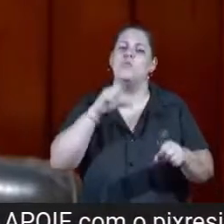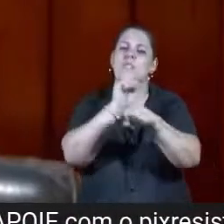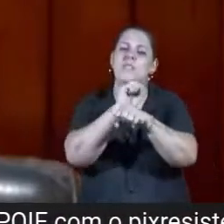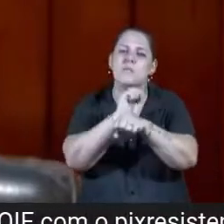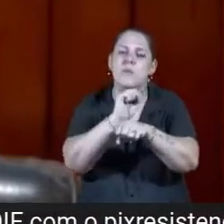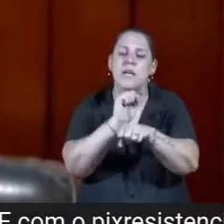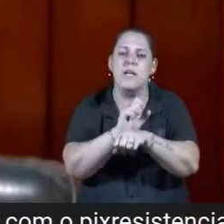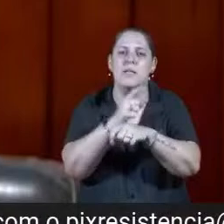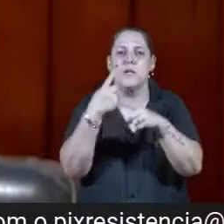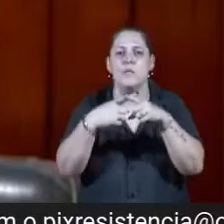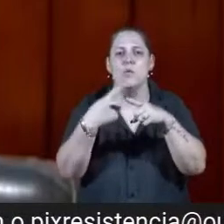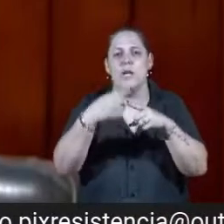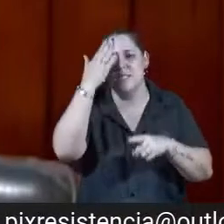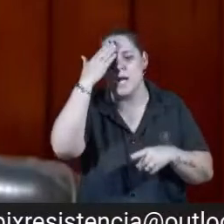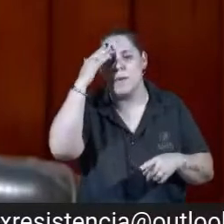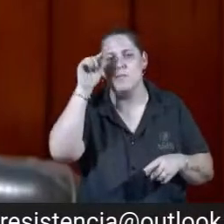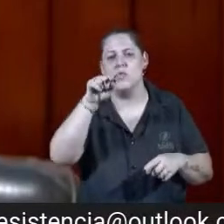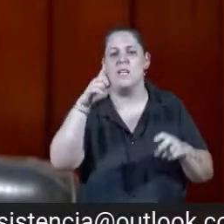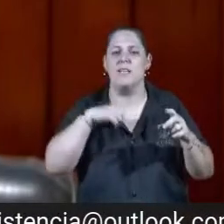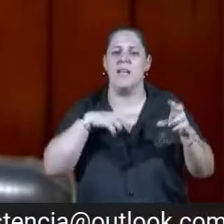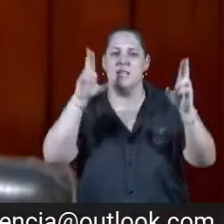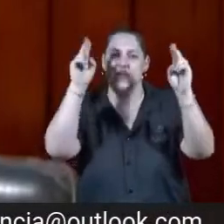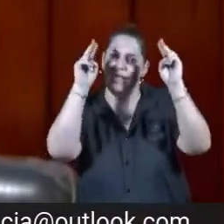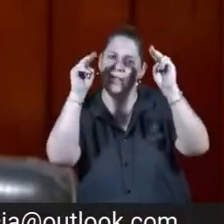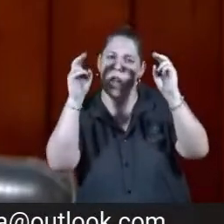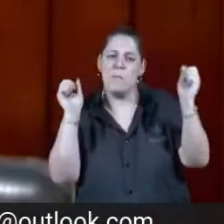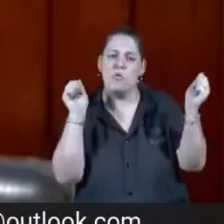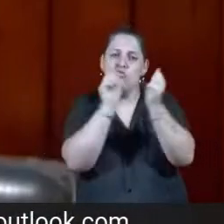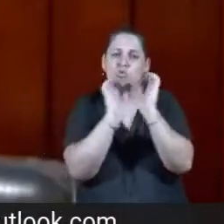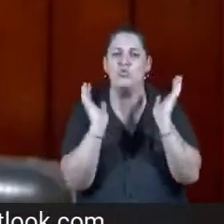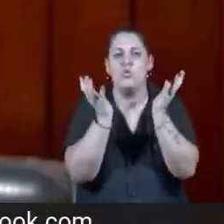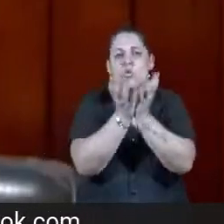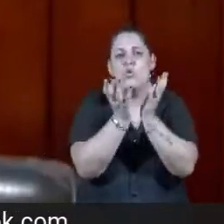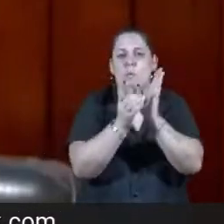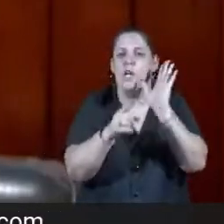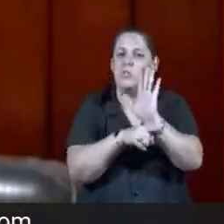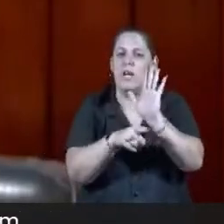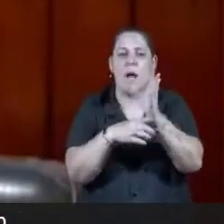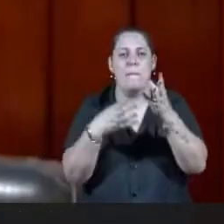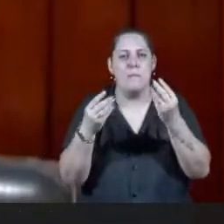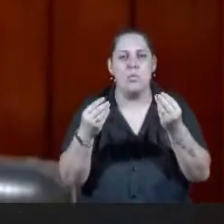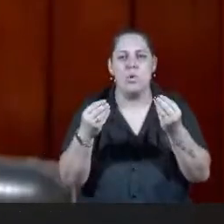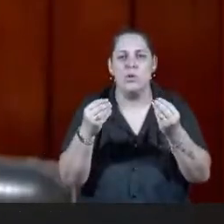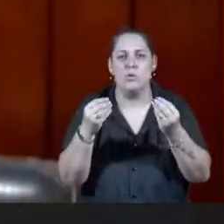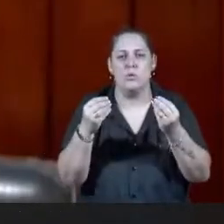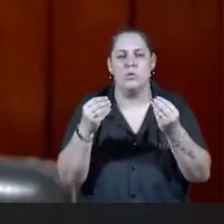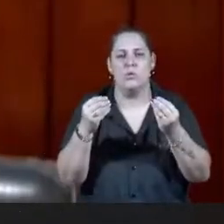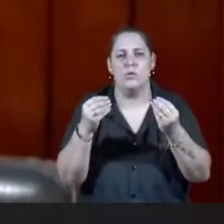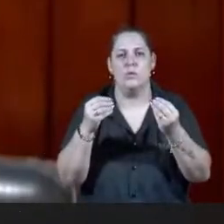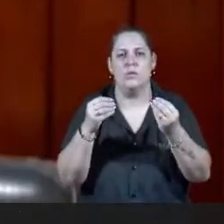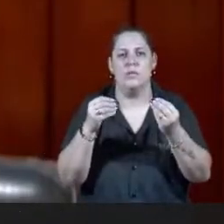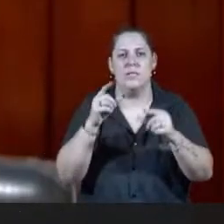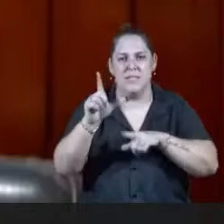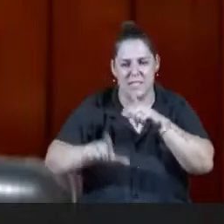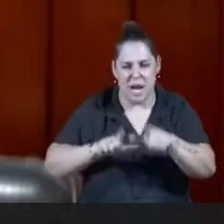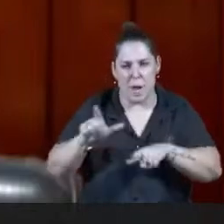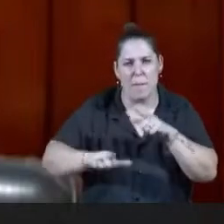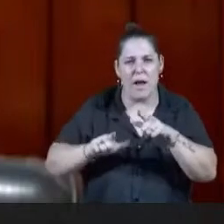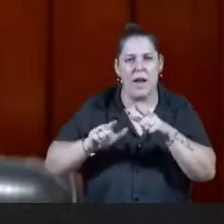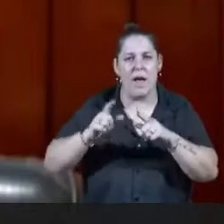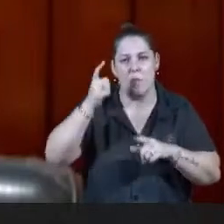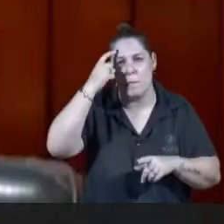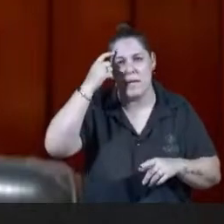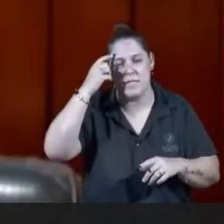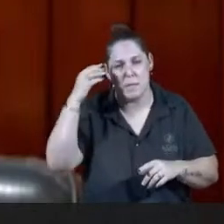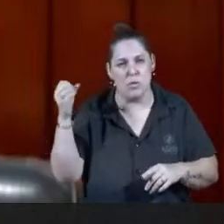para dentro do partido e, com certeza, ajudará muito na elaboração do que nós vamos discutir durante esse ano